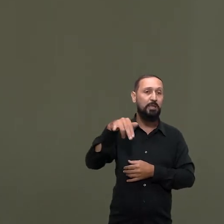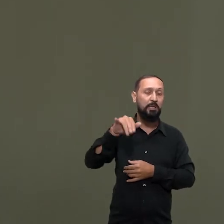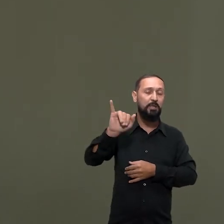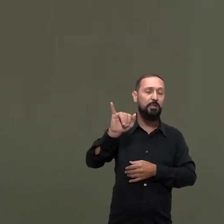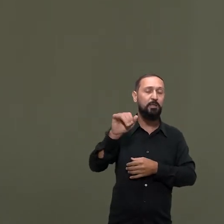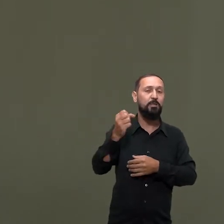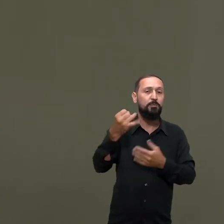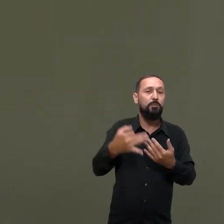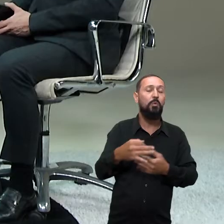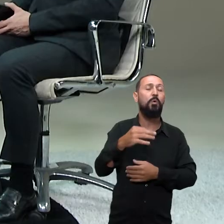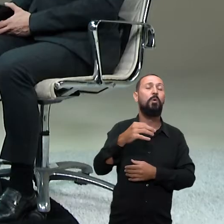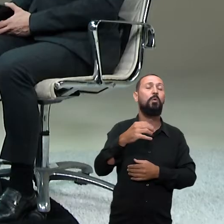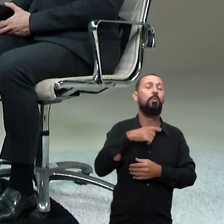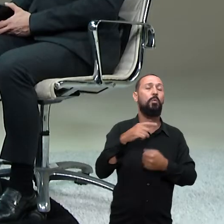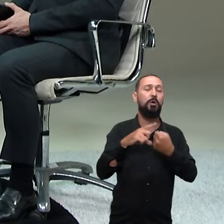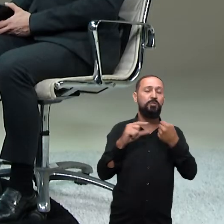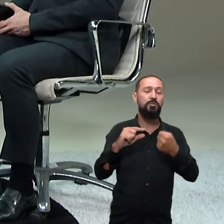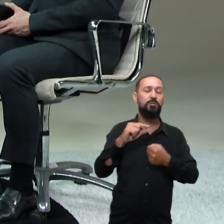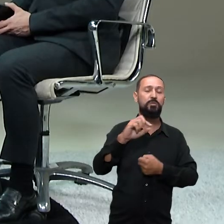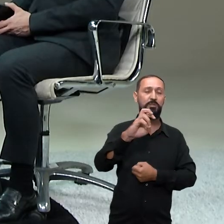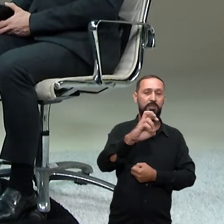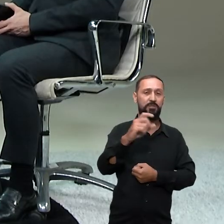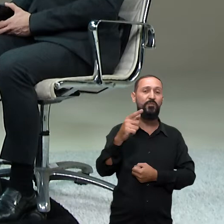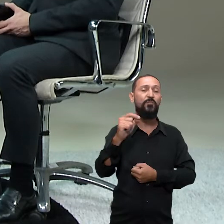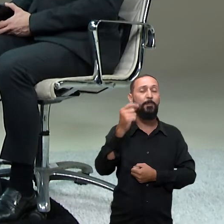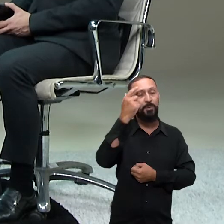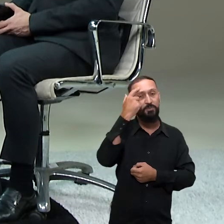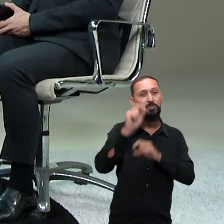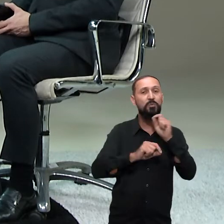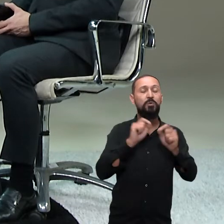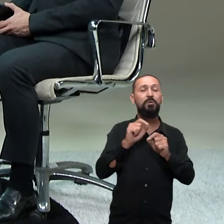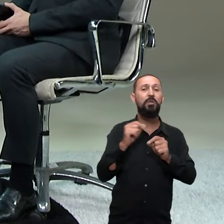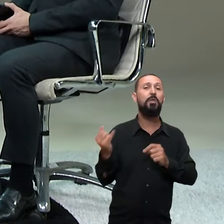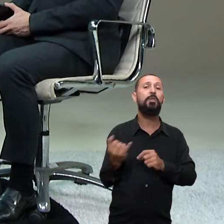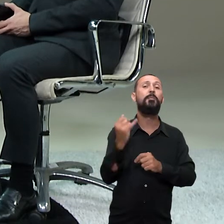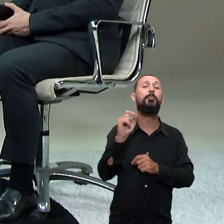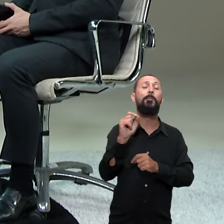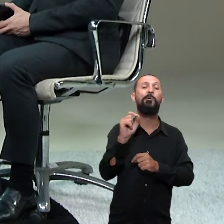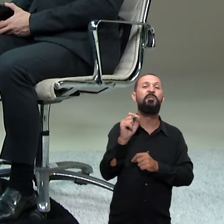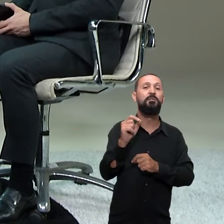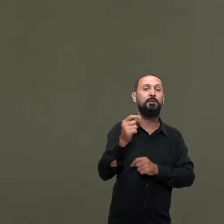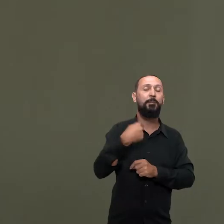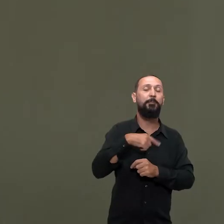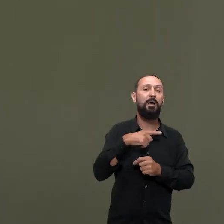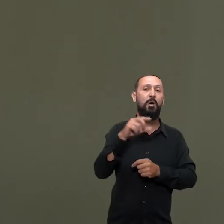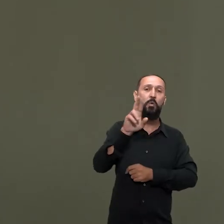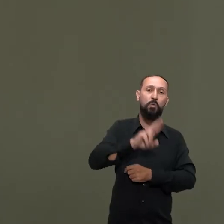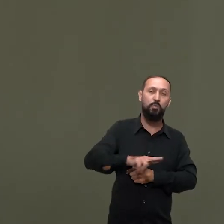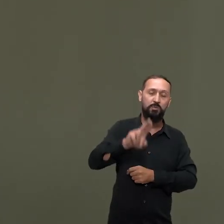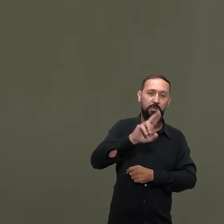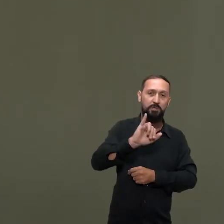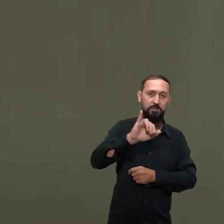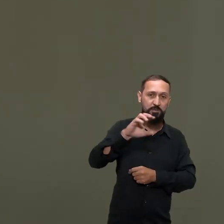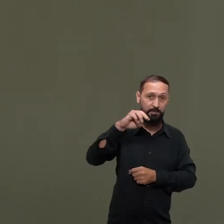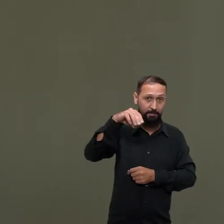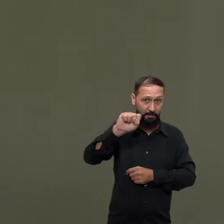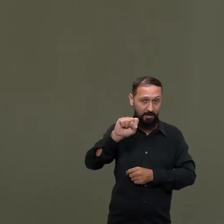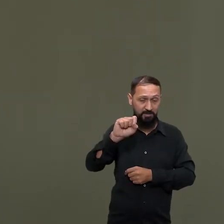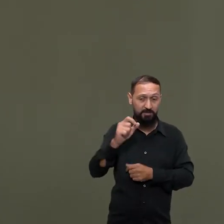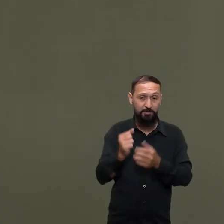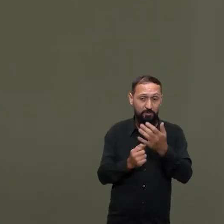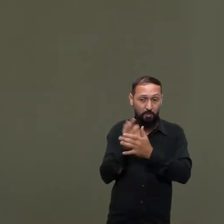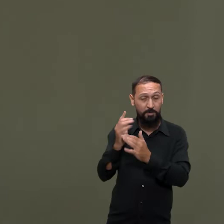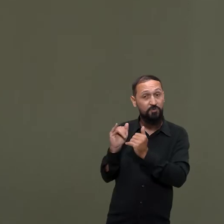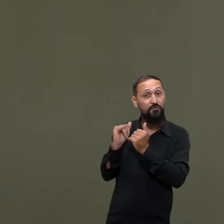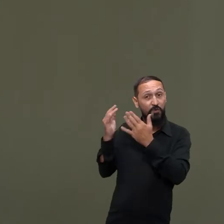o tema 520, porque ele fixou a ideia de que o que importa para a incidência do ICMS